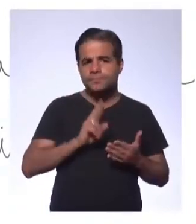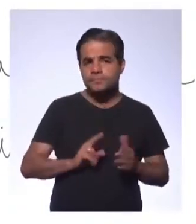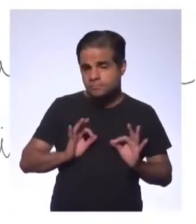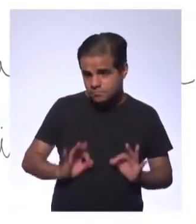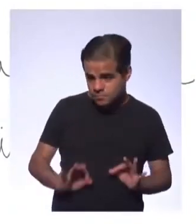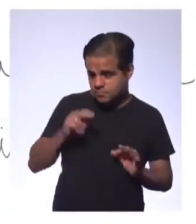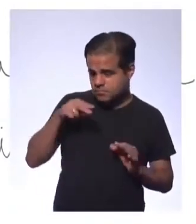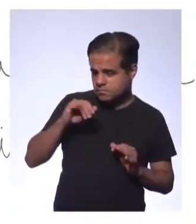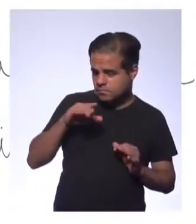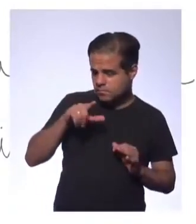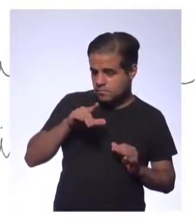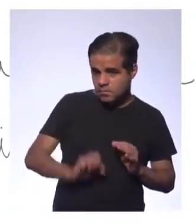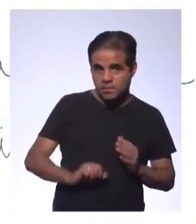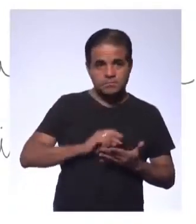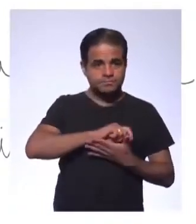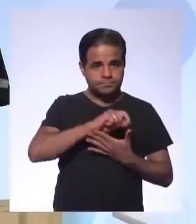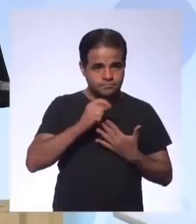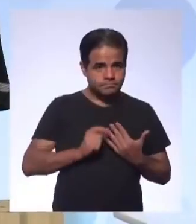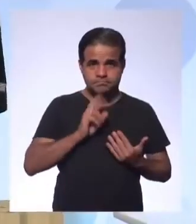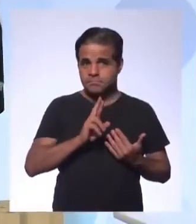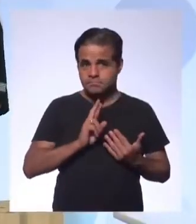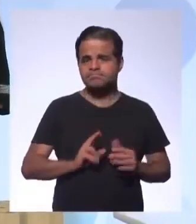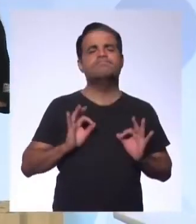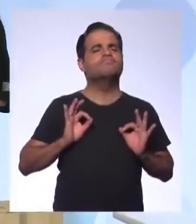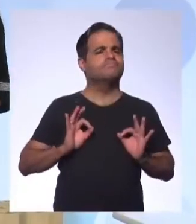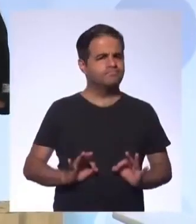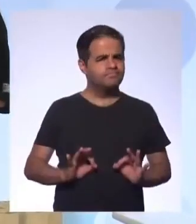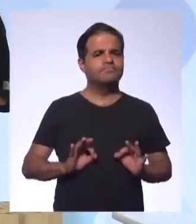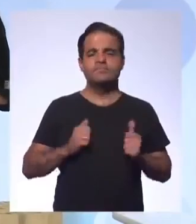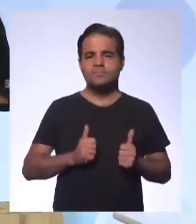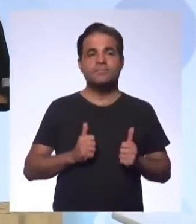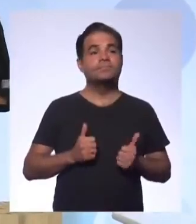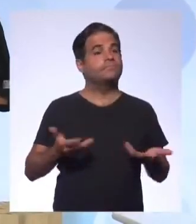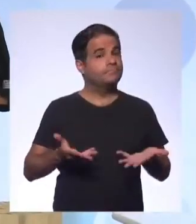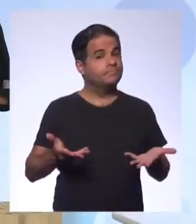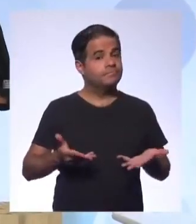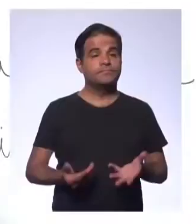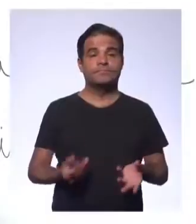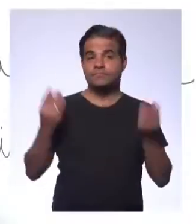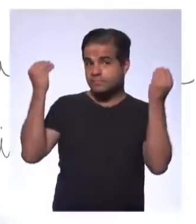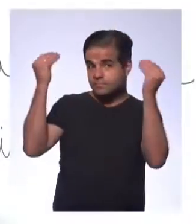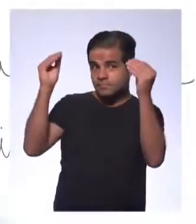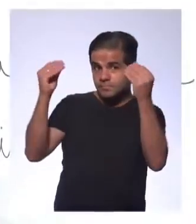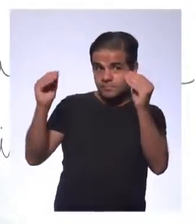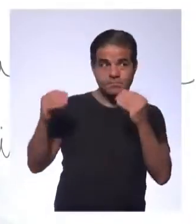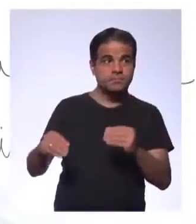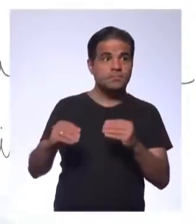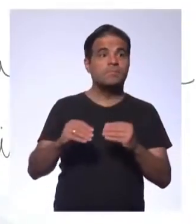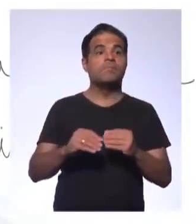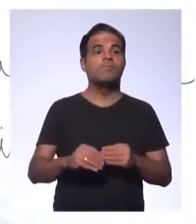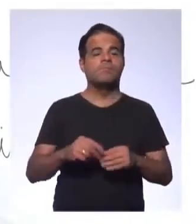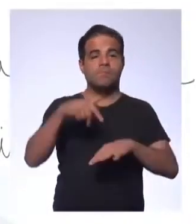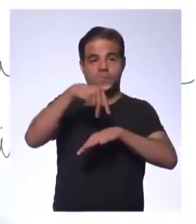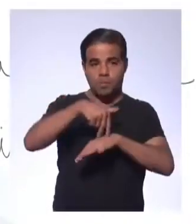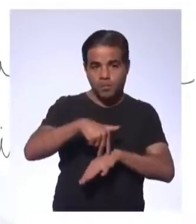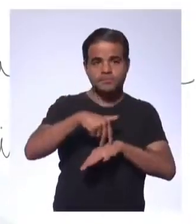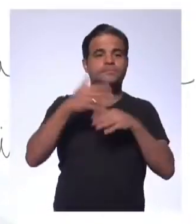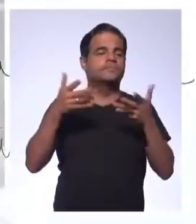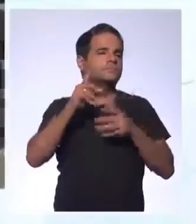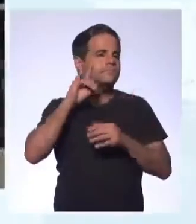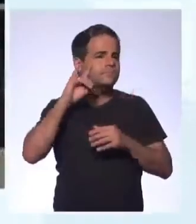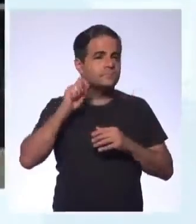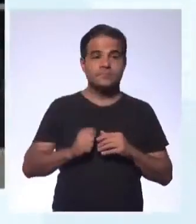correto, Nicole? Thalia, Corvéia e banalidades? Tá correto. Muito bem. Então, eu vou colocar para vocês agora o protagonismo do dia.